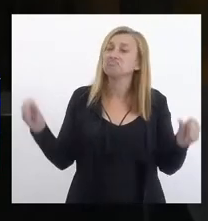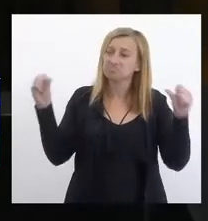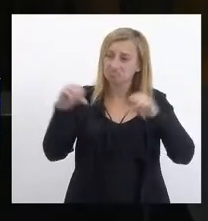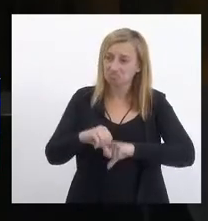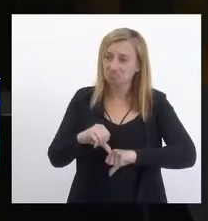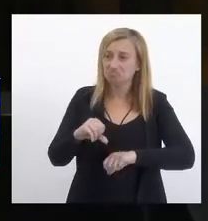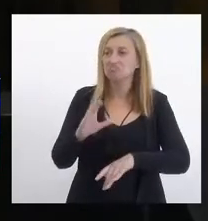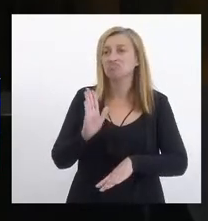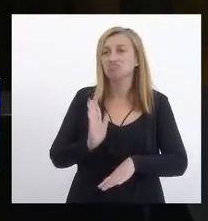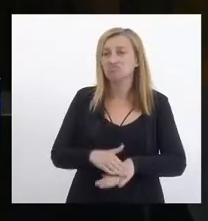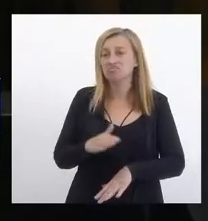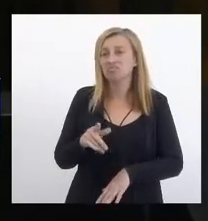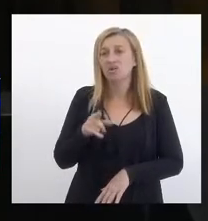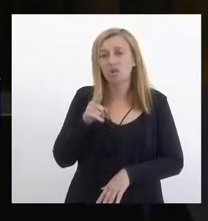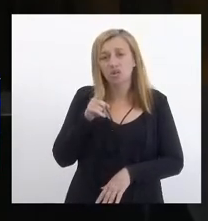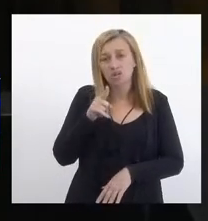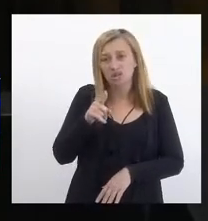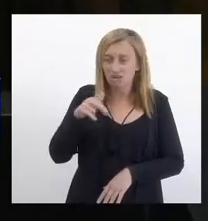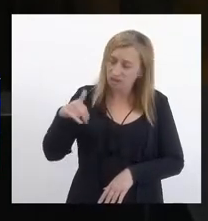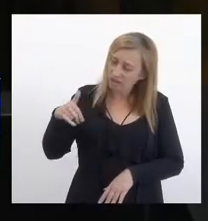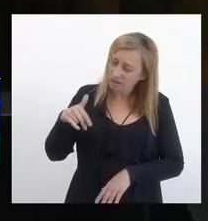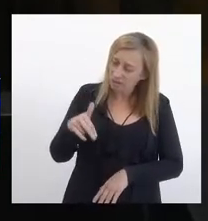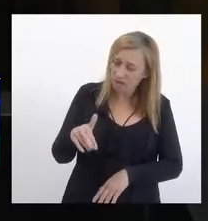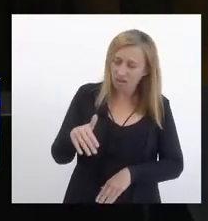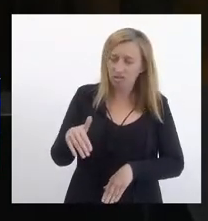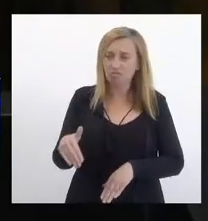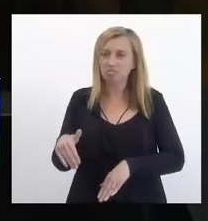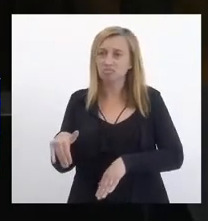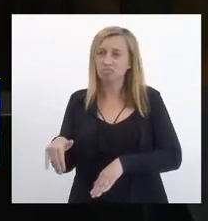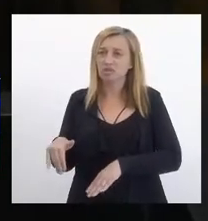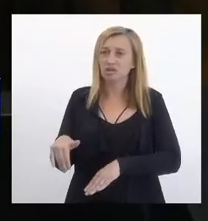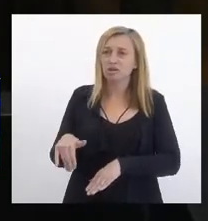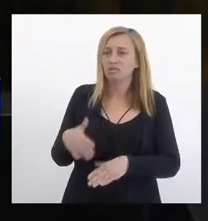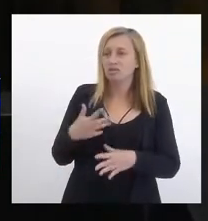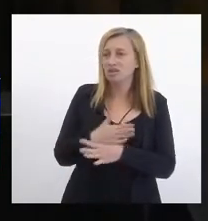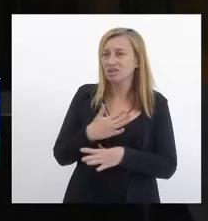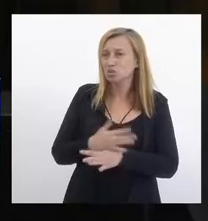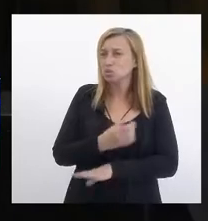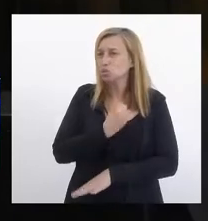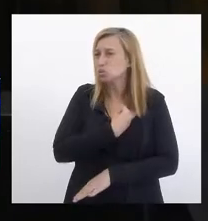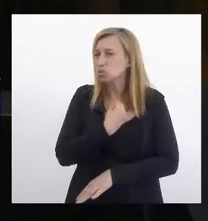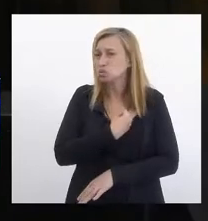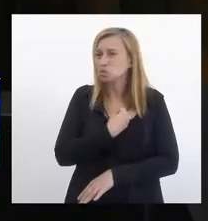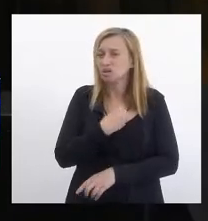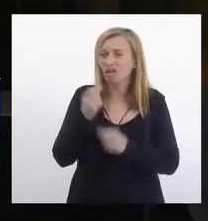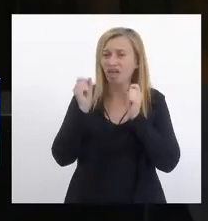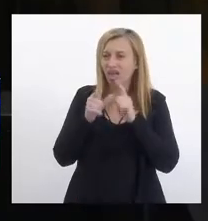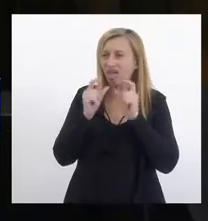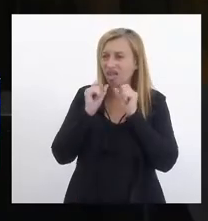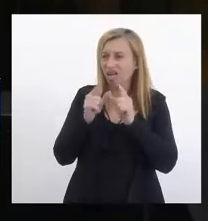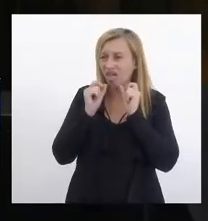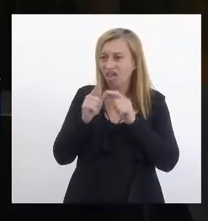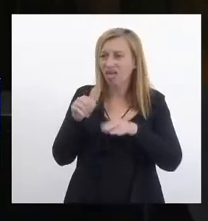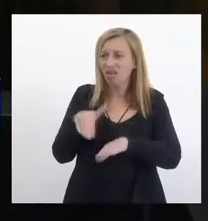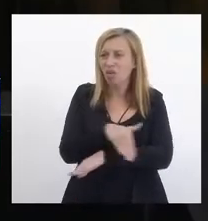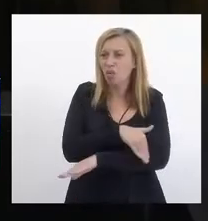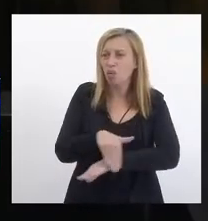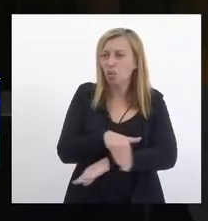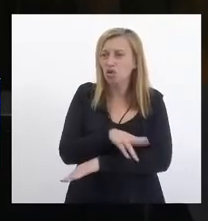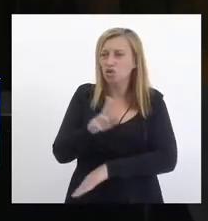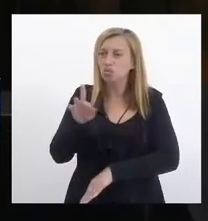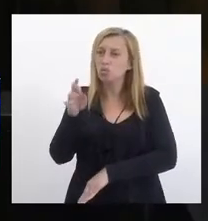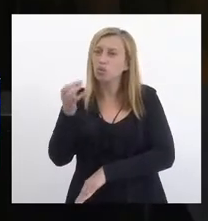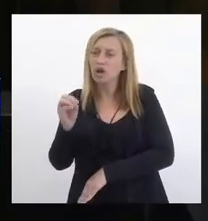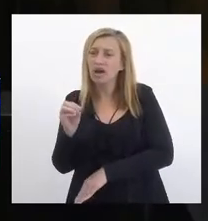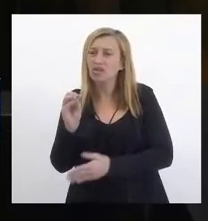piorando. Você vai caminhar pela cidade, são inúmeras reclamações, ruas esburacadas,